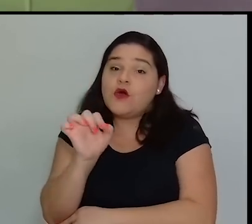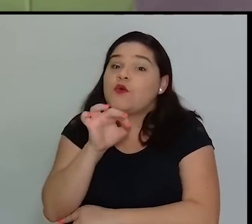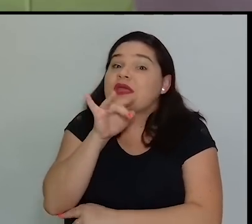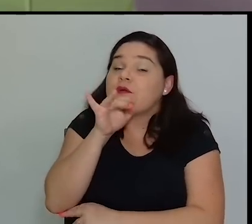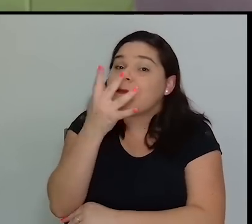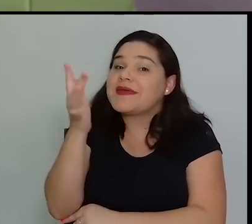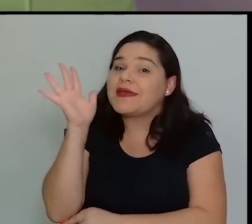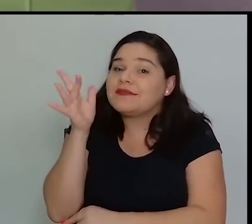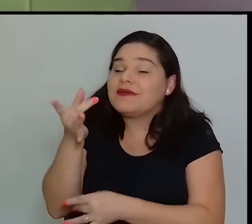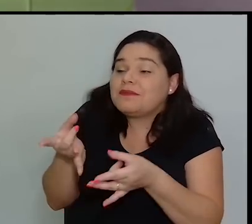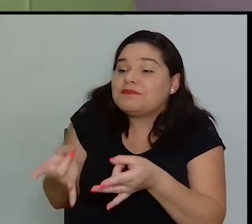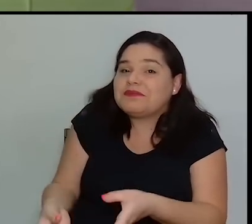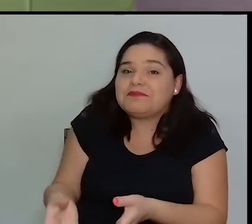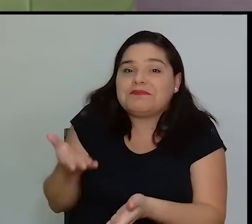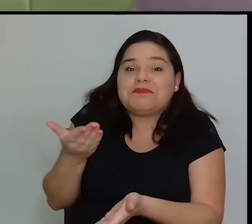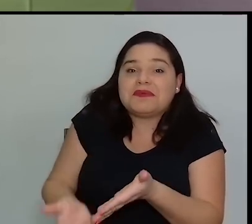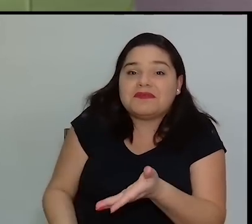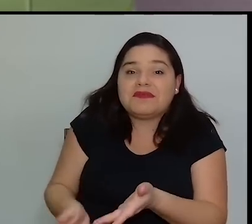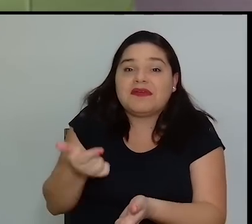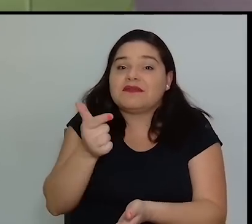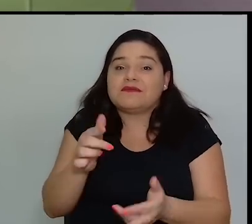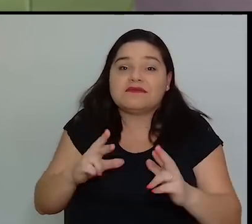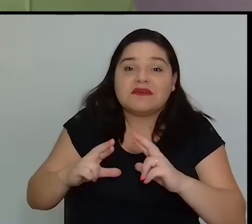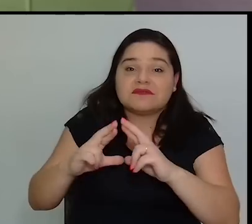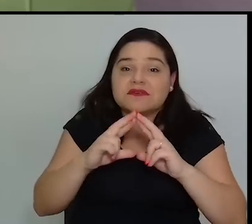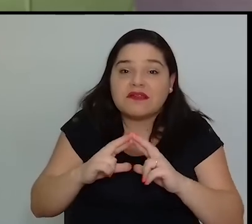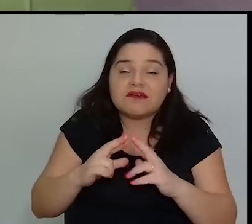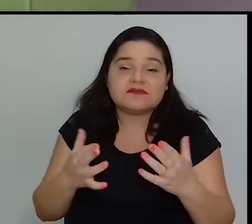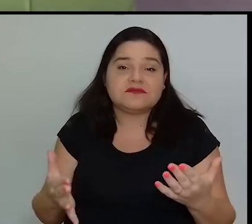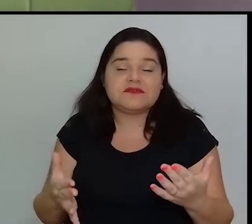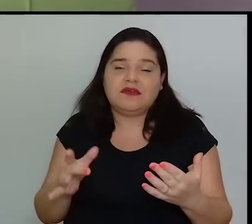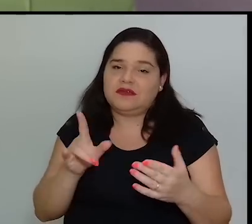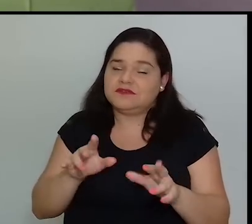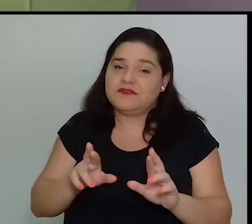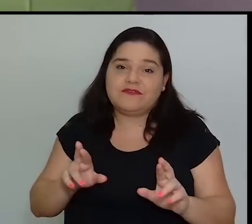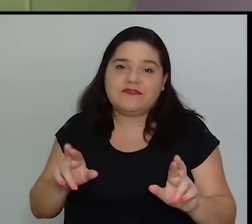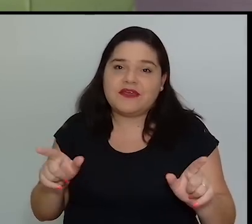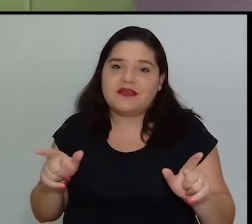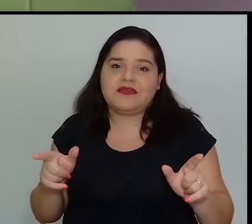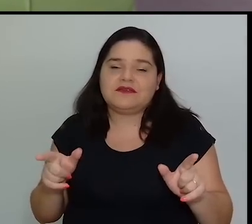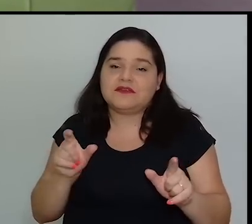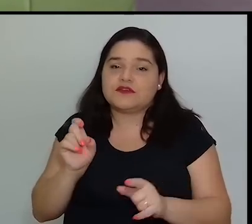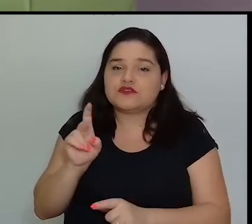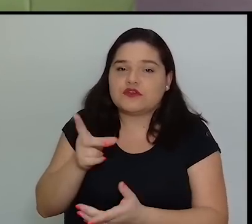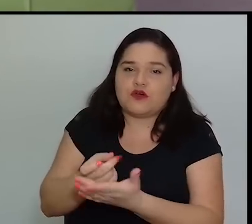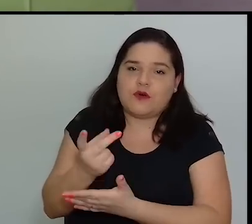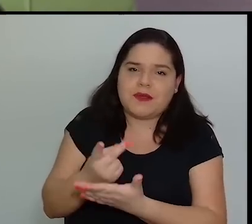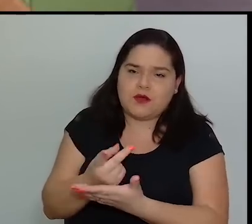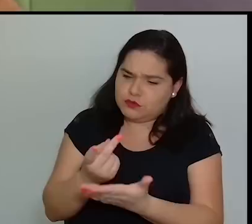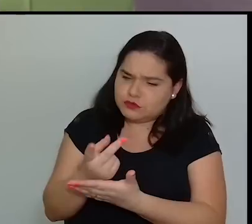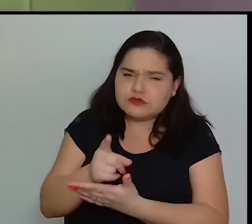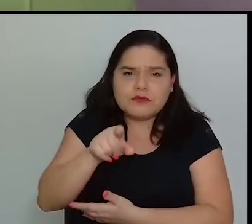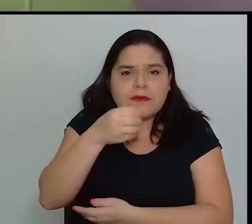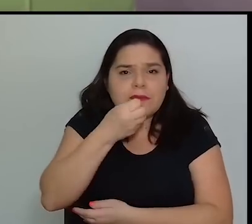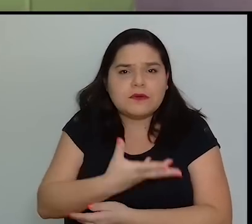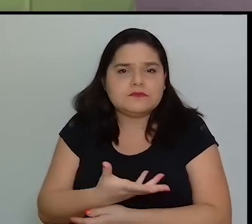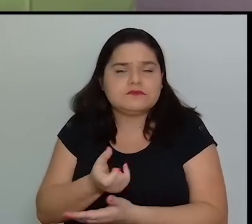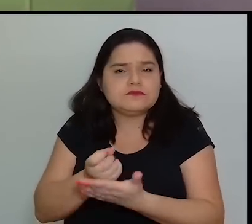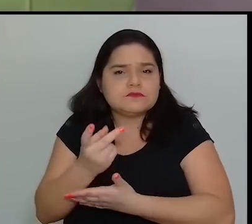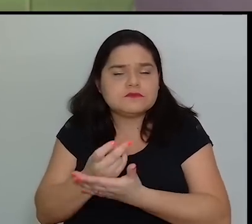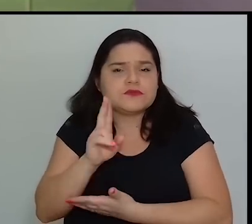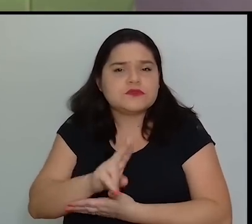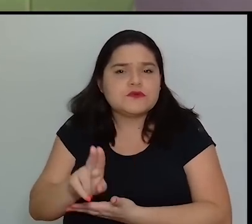eu Desperdício é não ter reciclagem é muito diferente do que o consumo consumo giro o consumo e o consumo